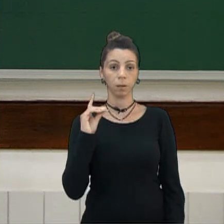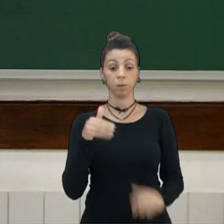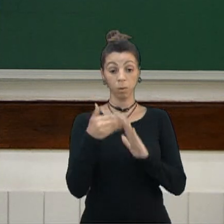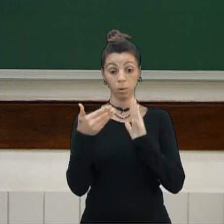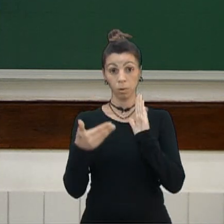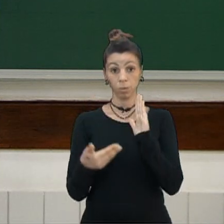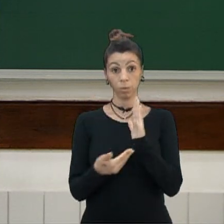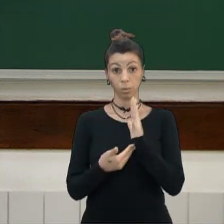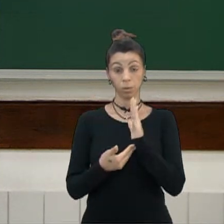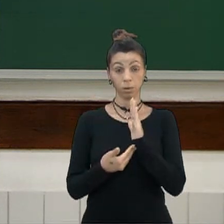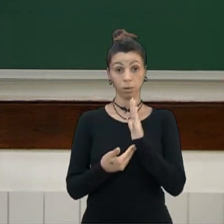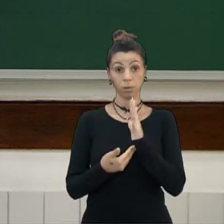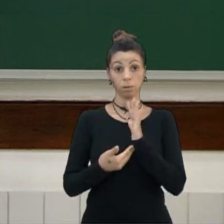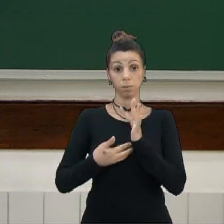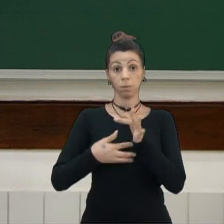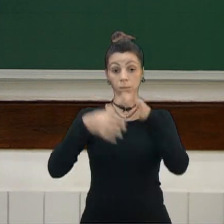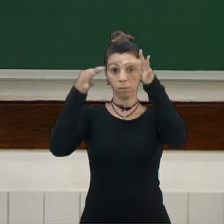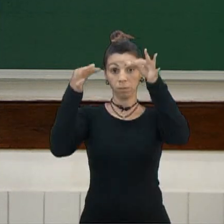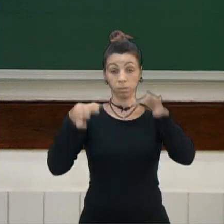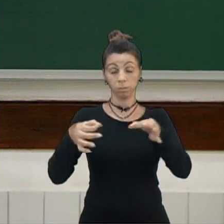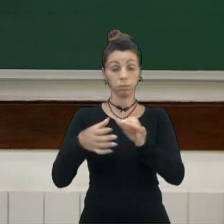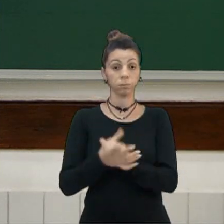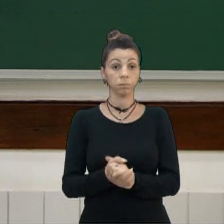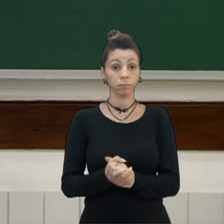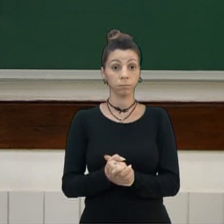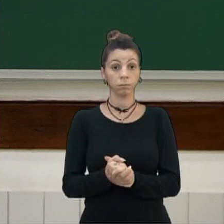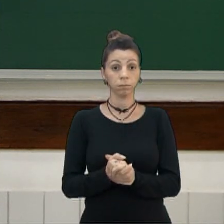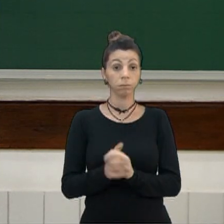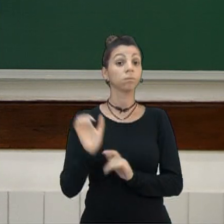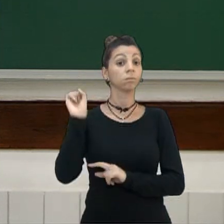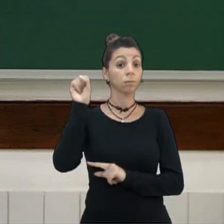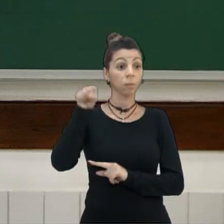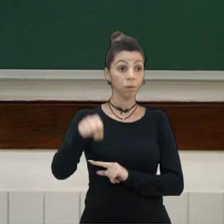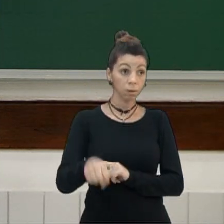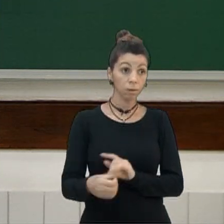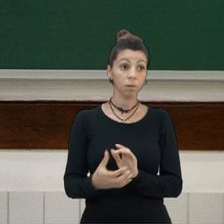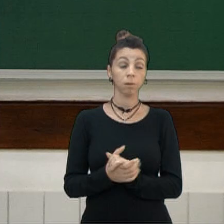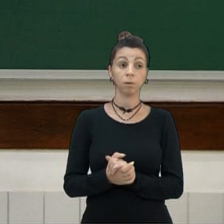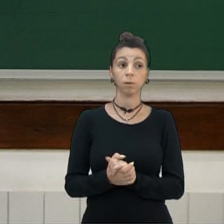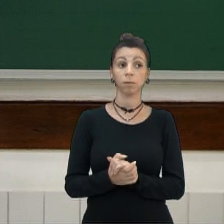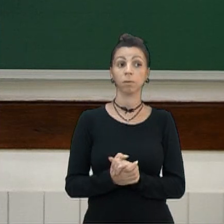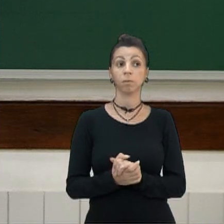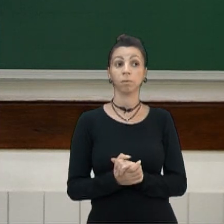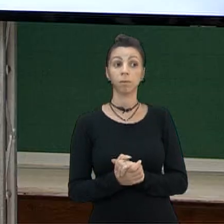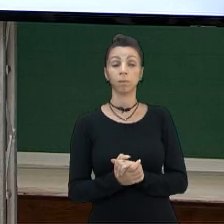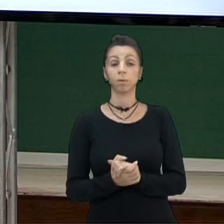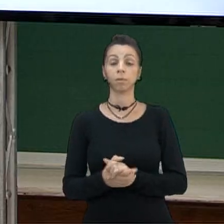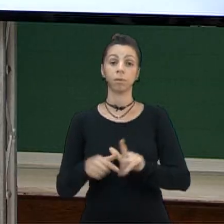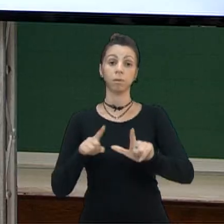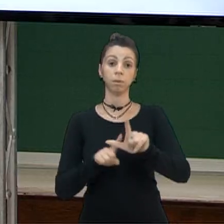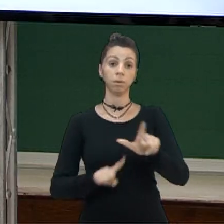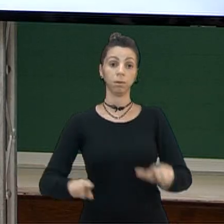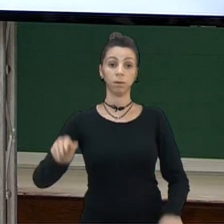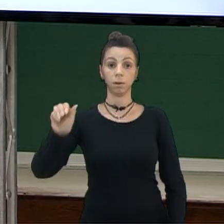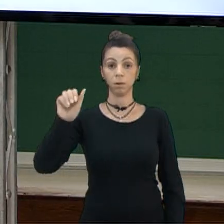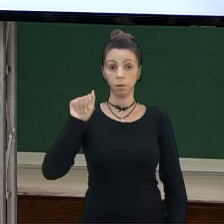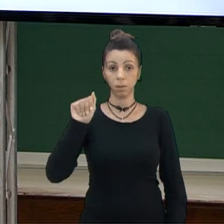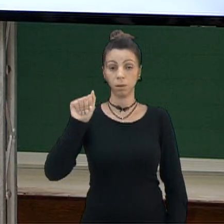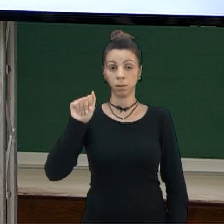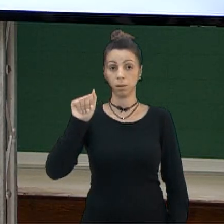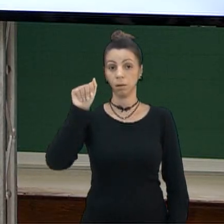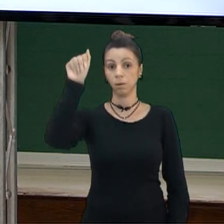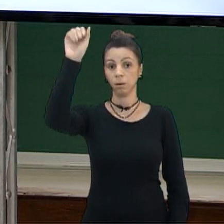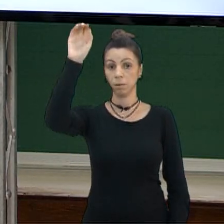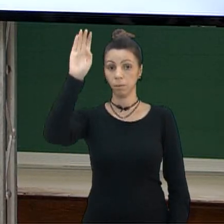corretas? Sim, todas as questões que estão aqui. A diversidade de culturas e tradições, povos e suas